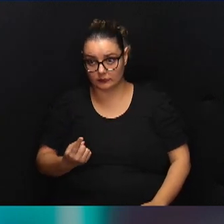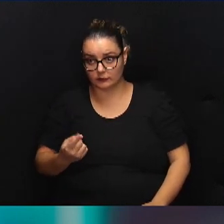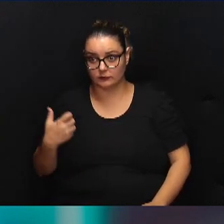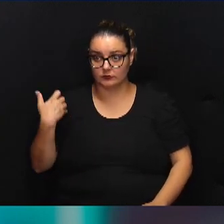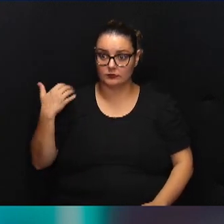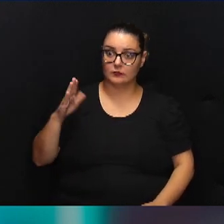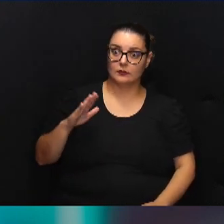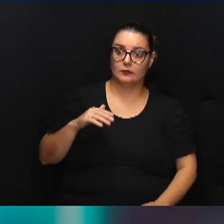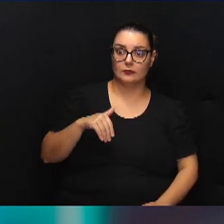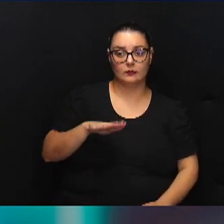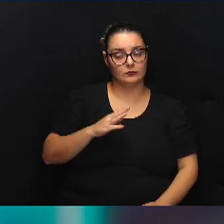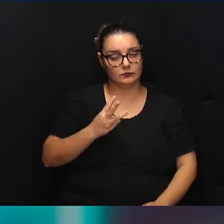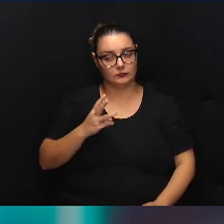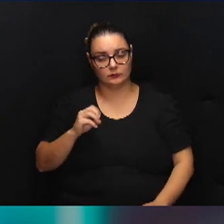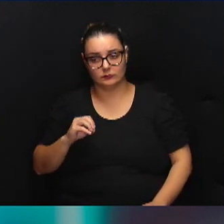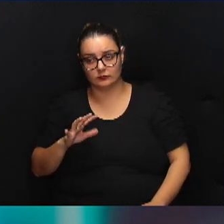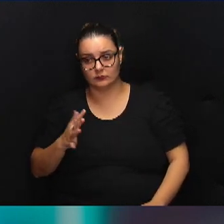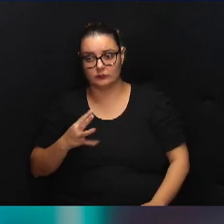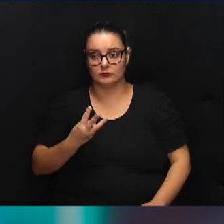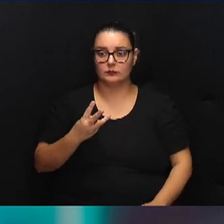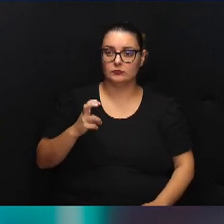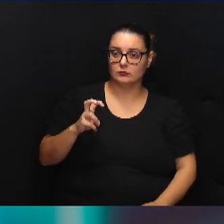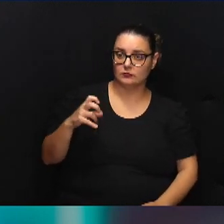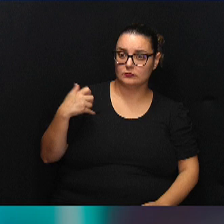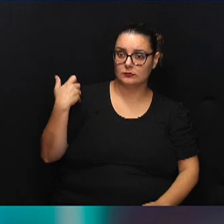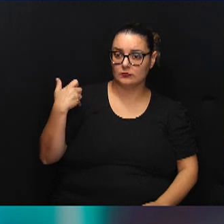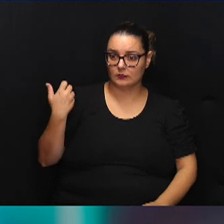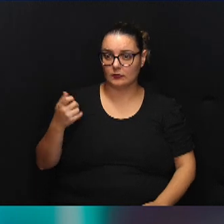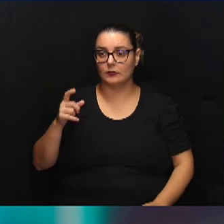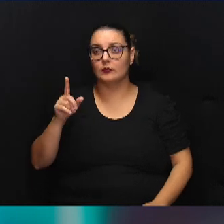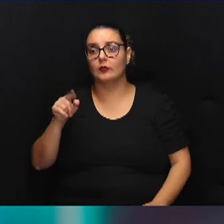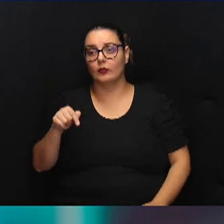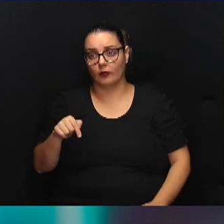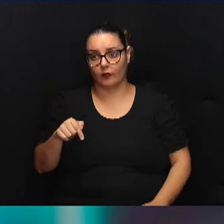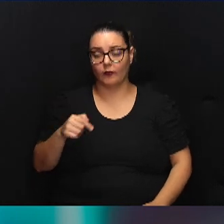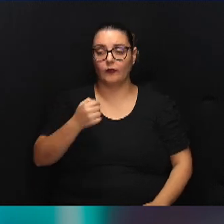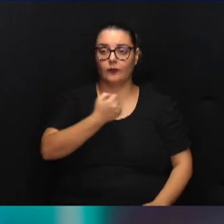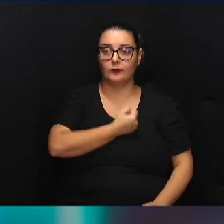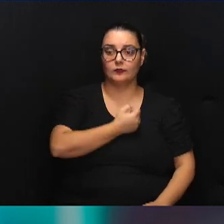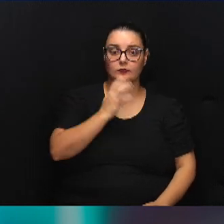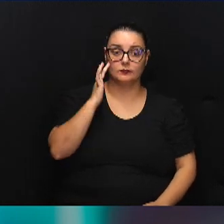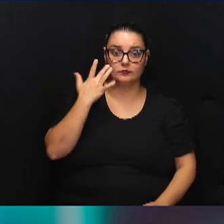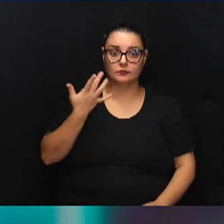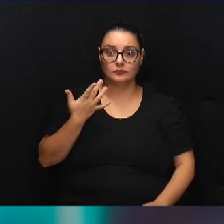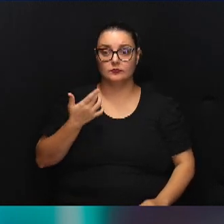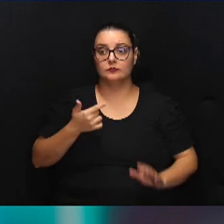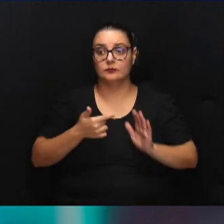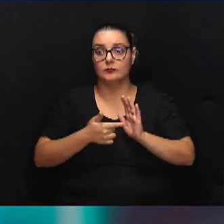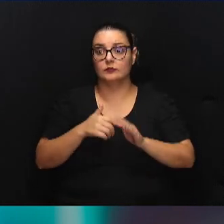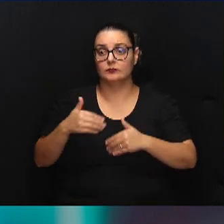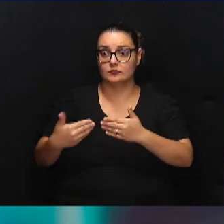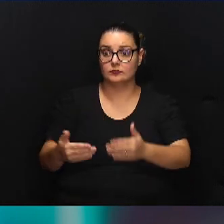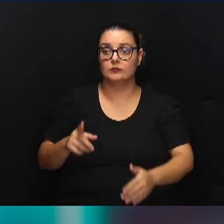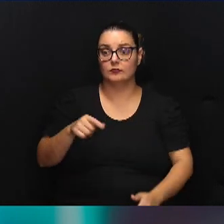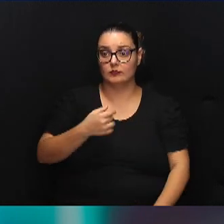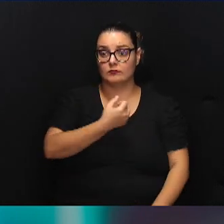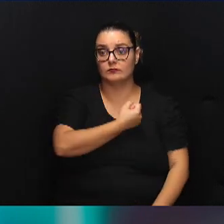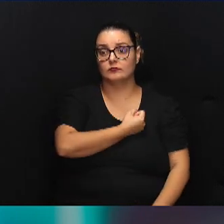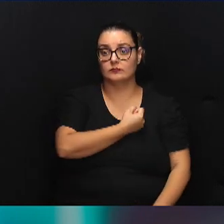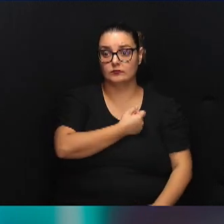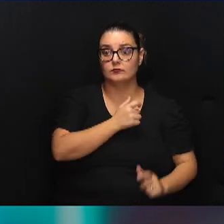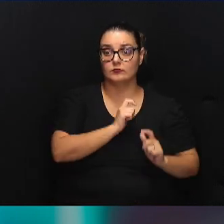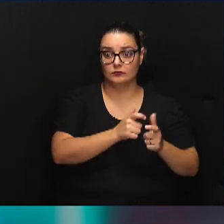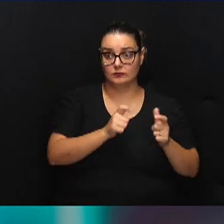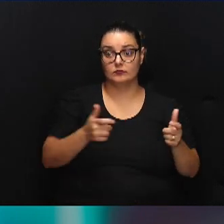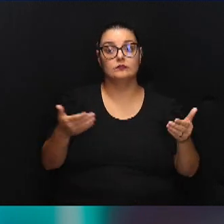acima de 30, 35 anos, que é o número, não sei se aparece mais para frente, mas é o número que está